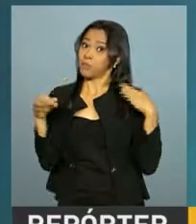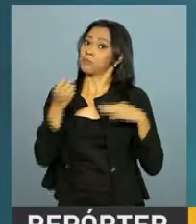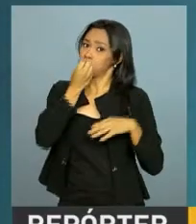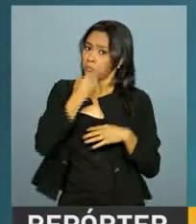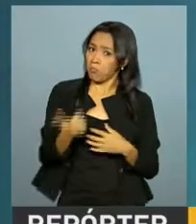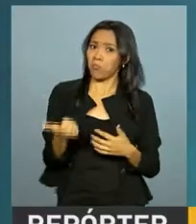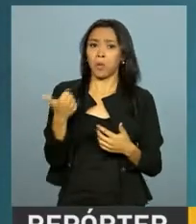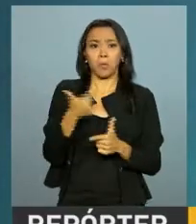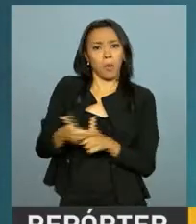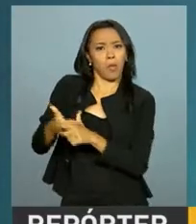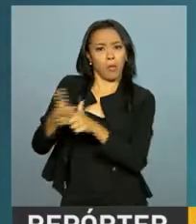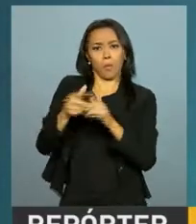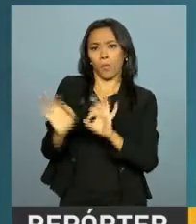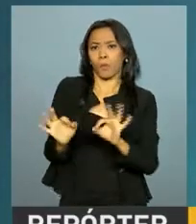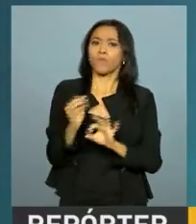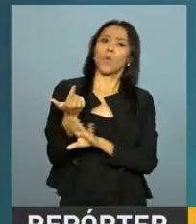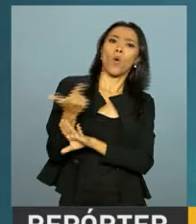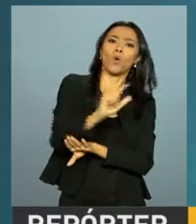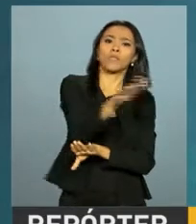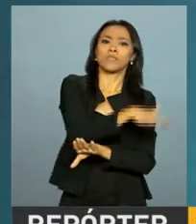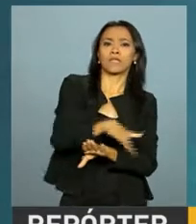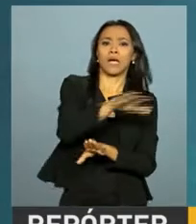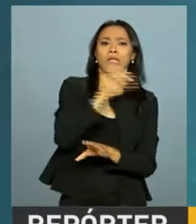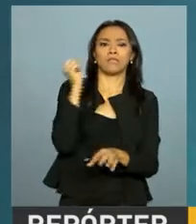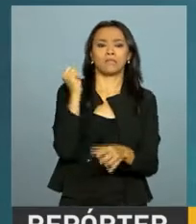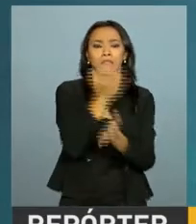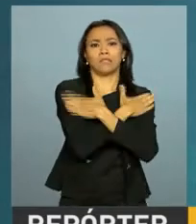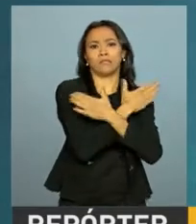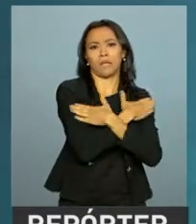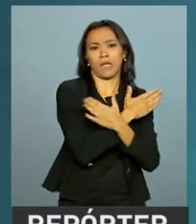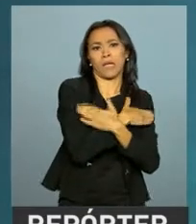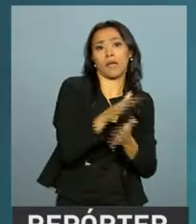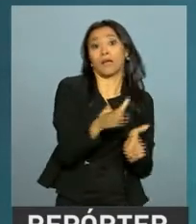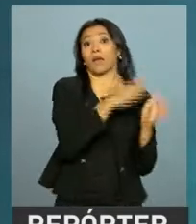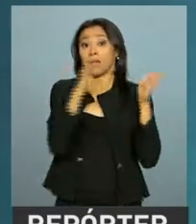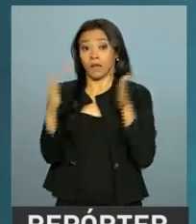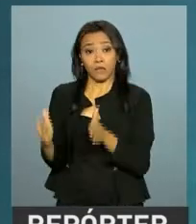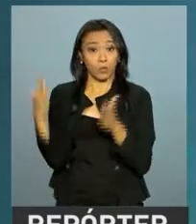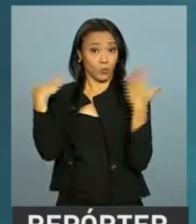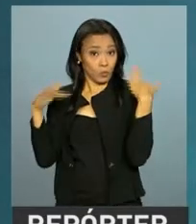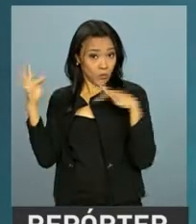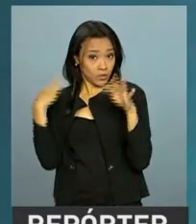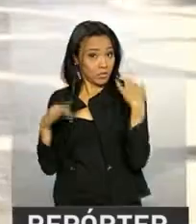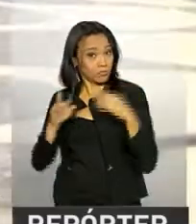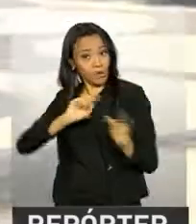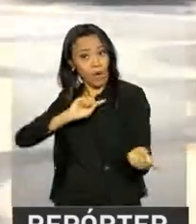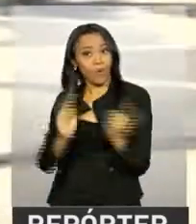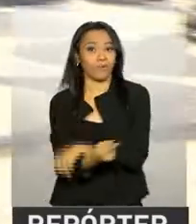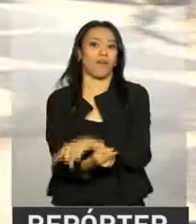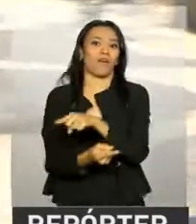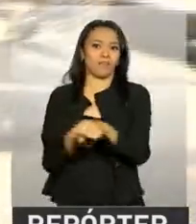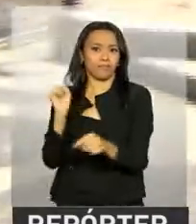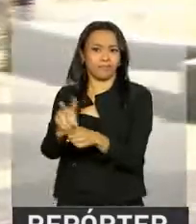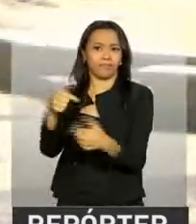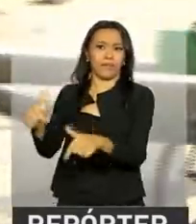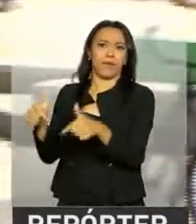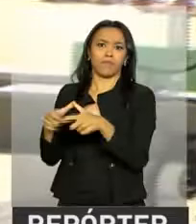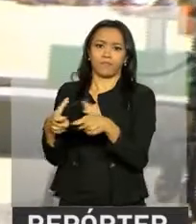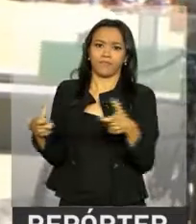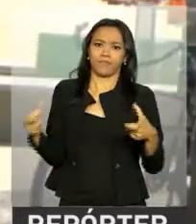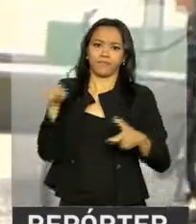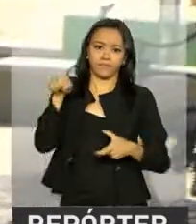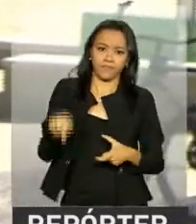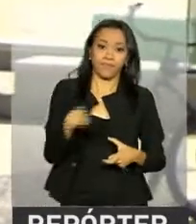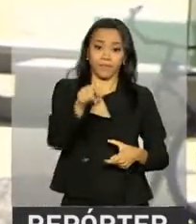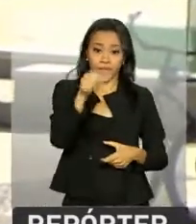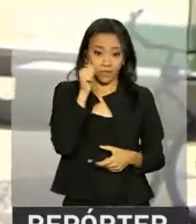continuam desempregando o turismo é o contrário ele continua empregando esta brasileira veio do rio grande